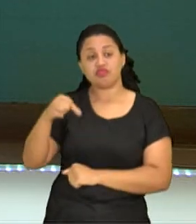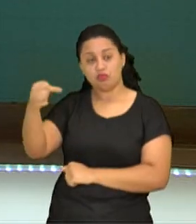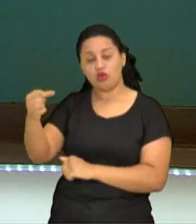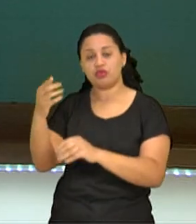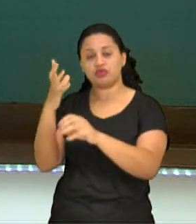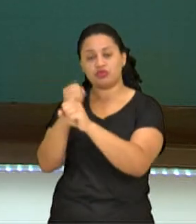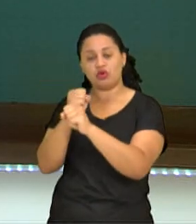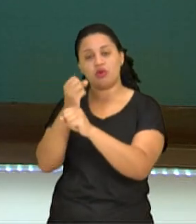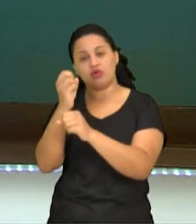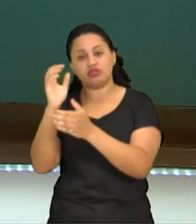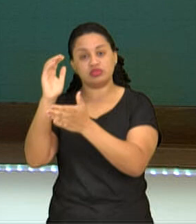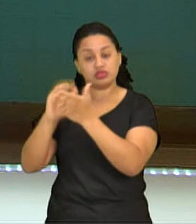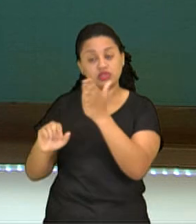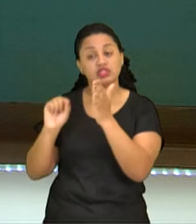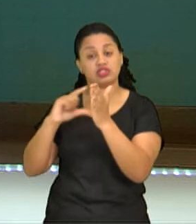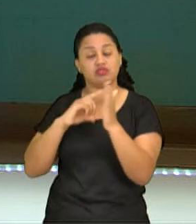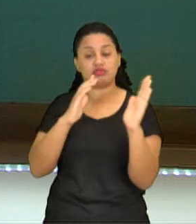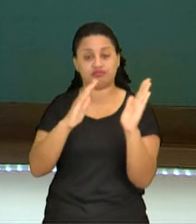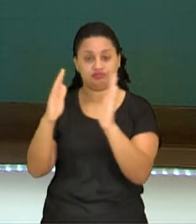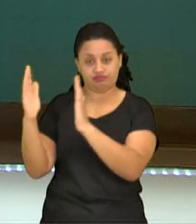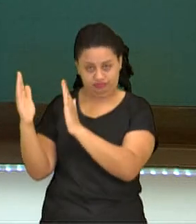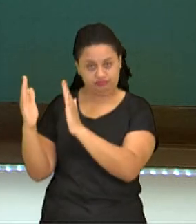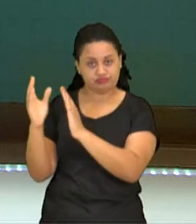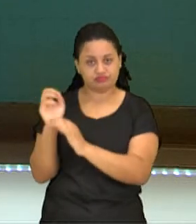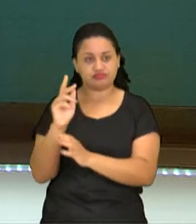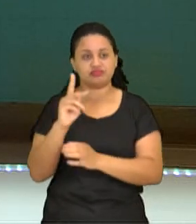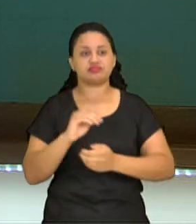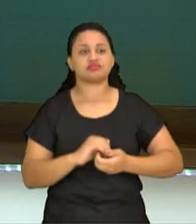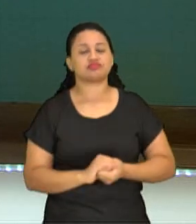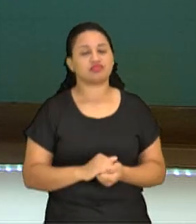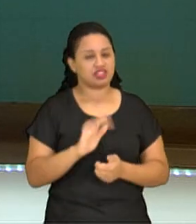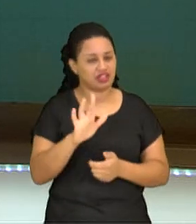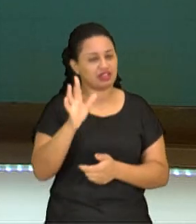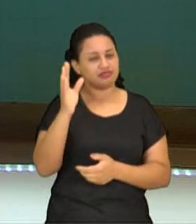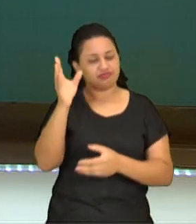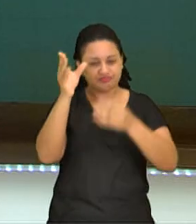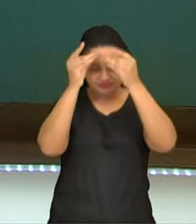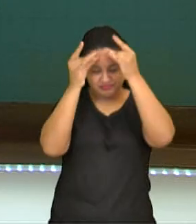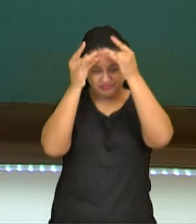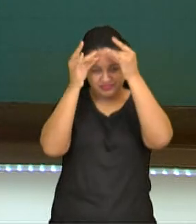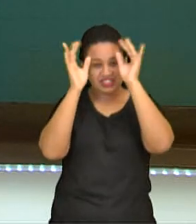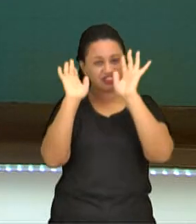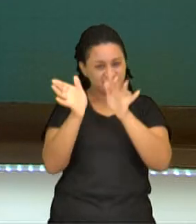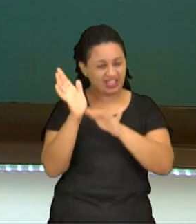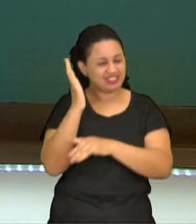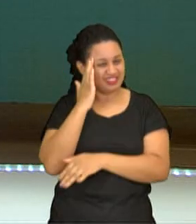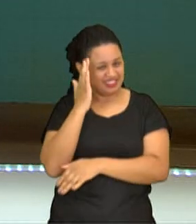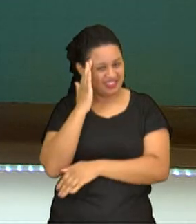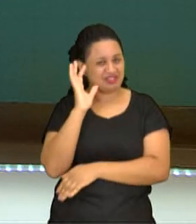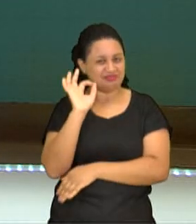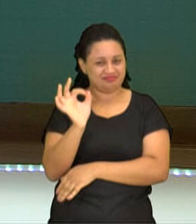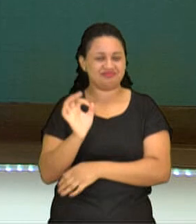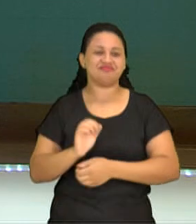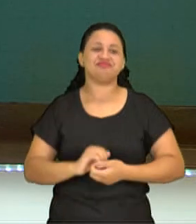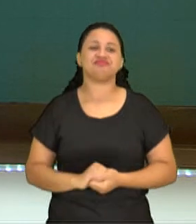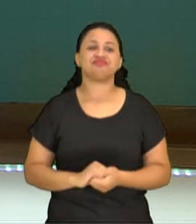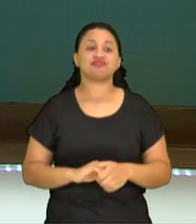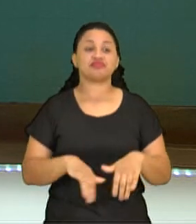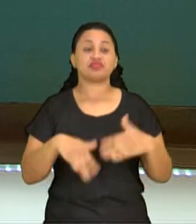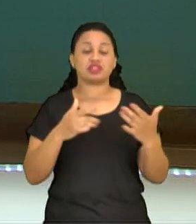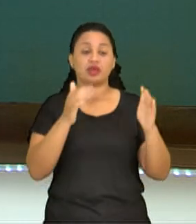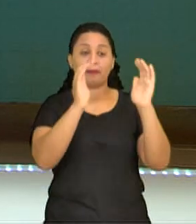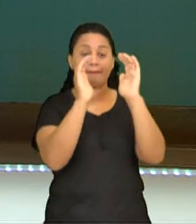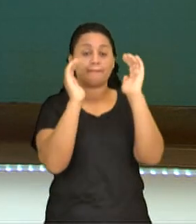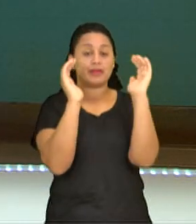resolvo a adição ou subtração, o que vier na ordem, certo? Registraram, guardaram isso aí na cabeça de vocês? Muito bem, então quer dizer que